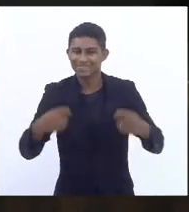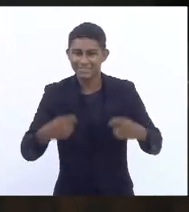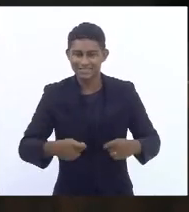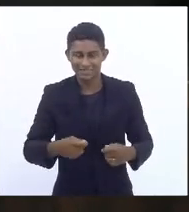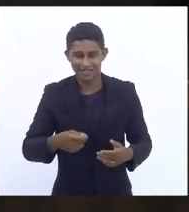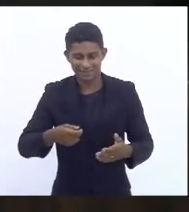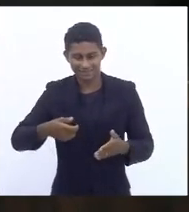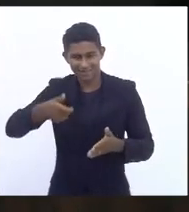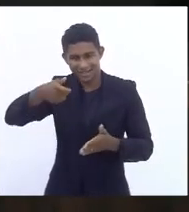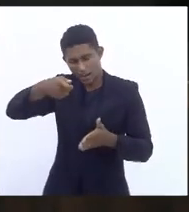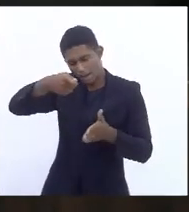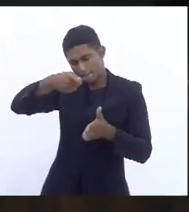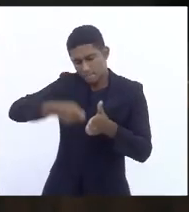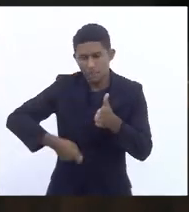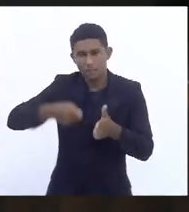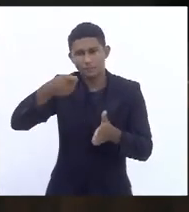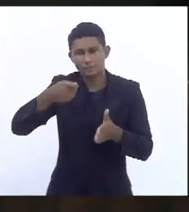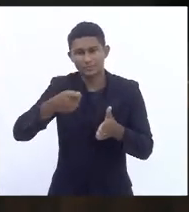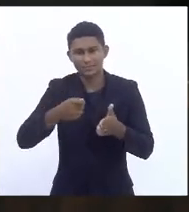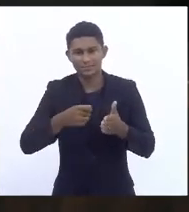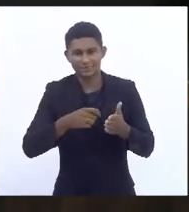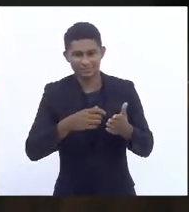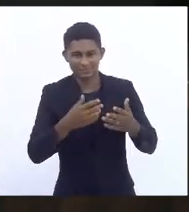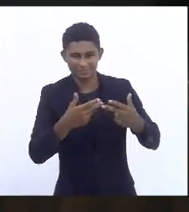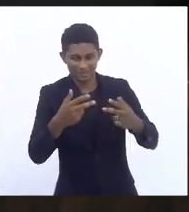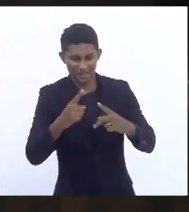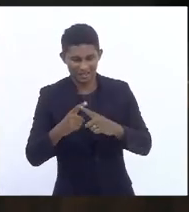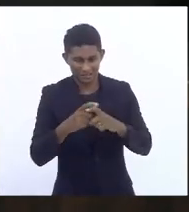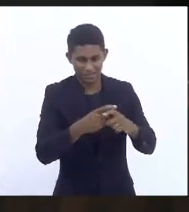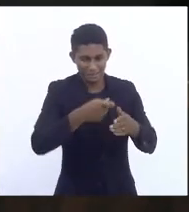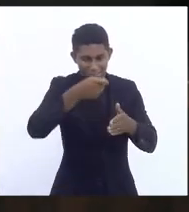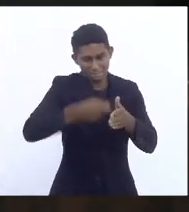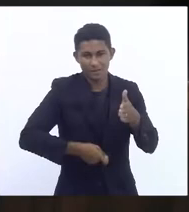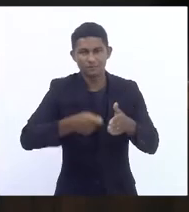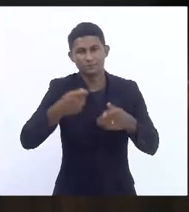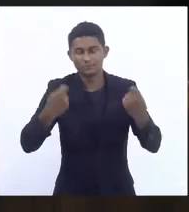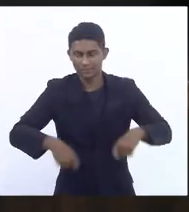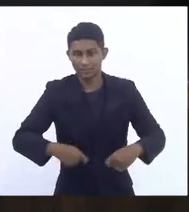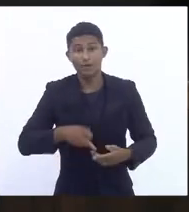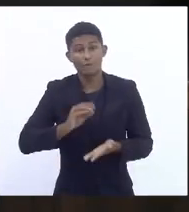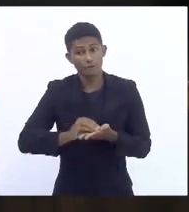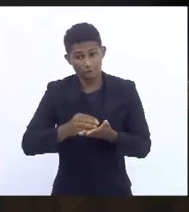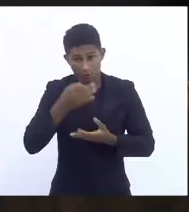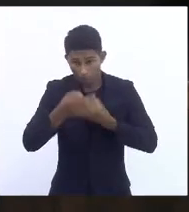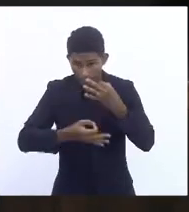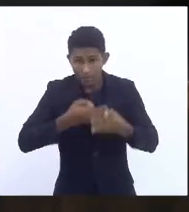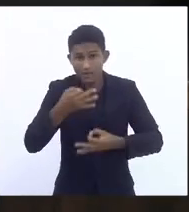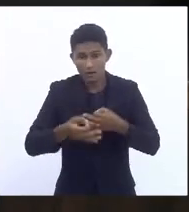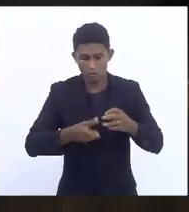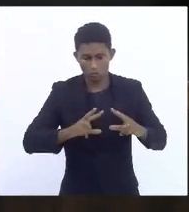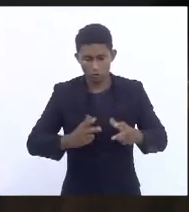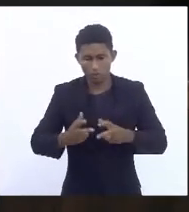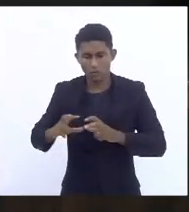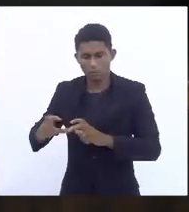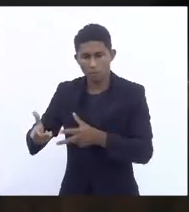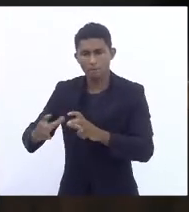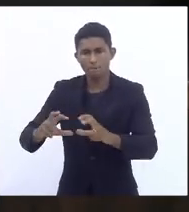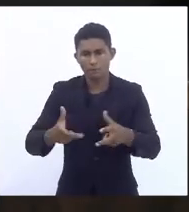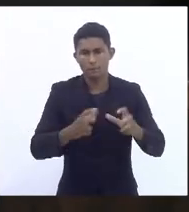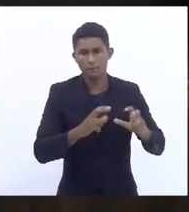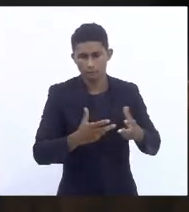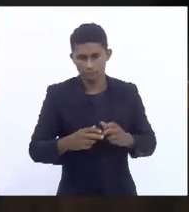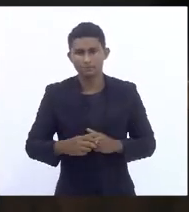menciona. Pareceres, as emendas de plenário das comissões de Constituição e Justiça, favorável. As emendas,